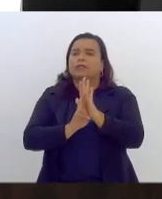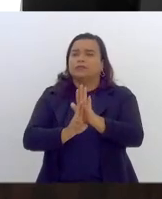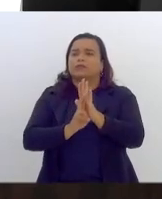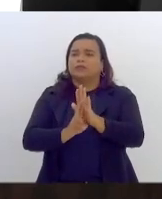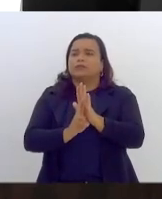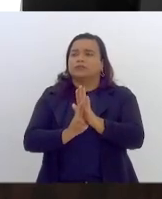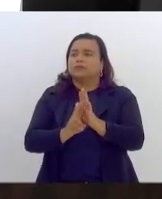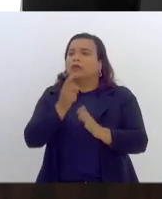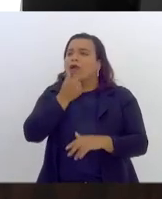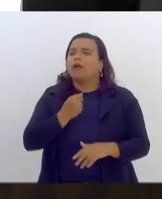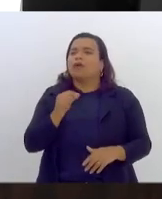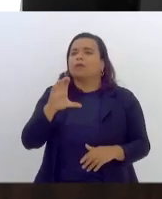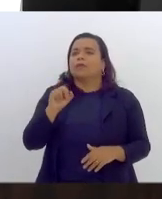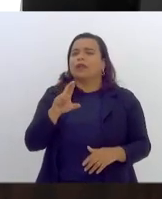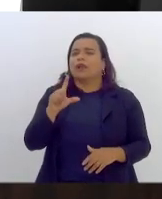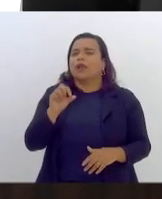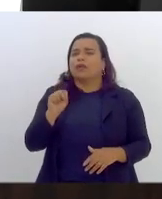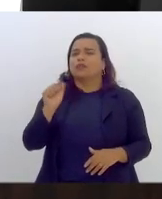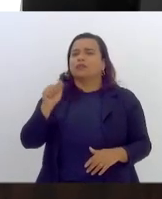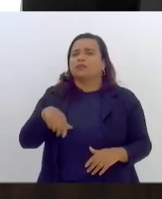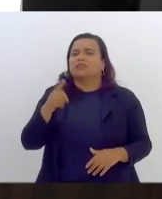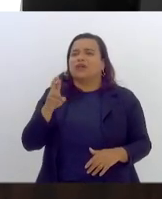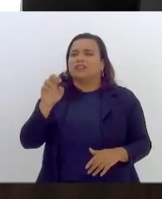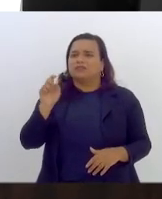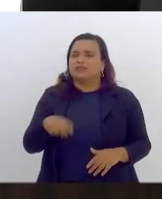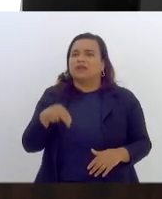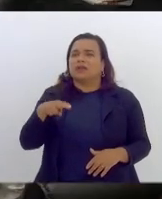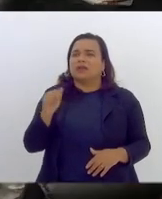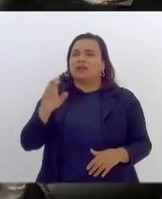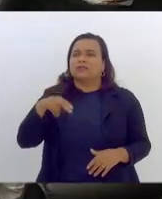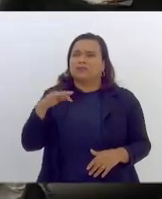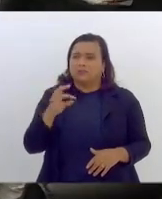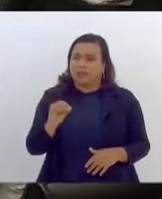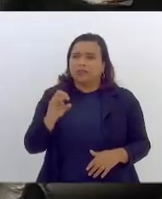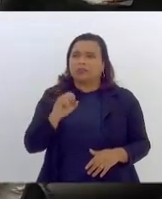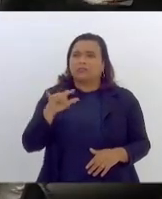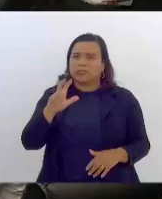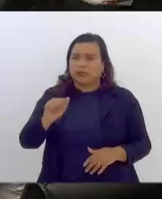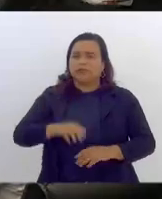pelo Carlos André do Nascimento Silva.